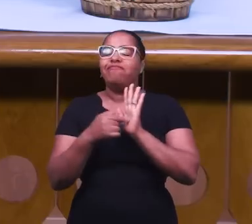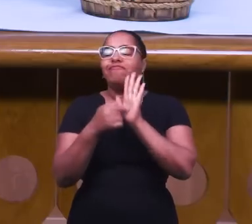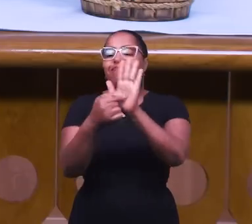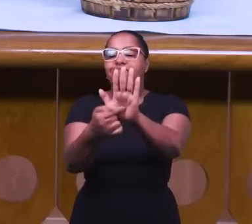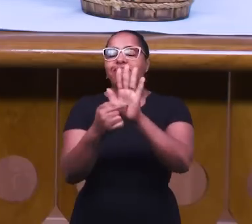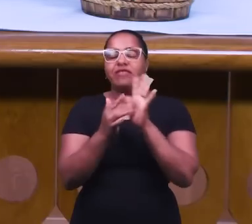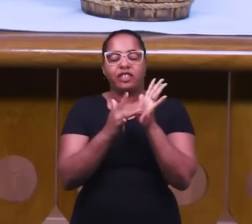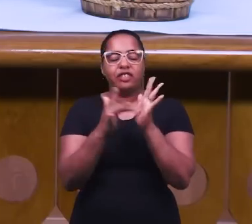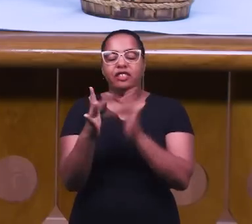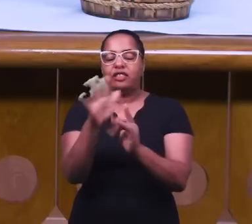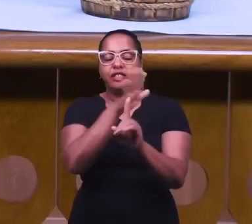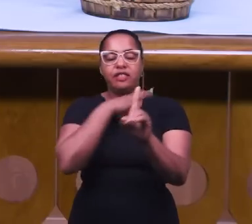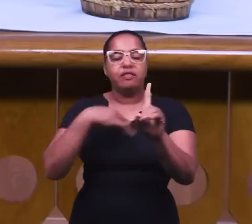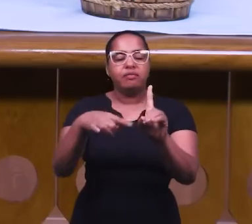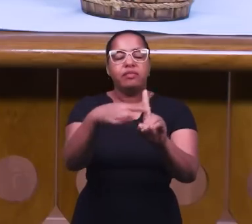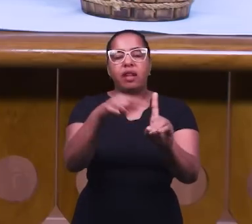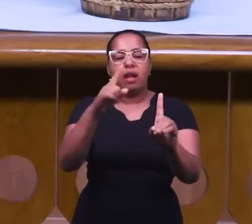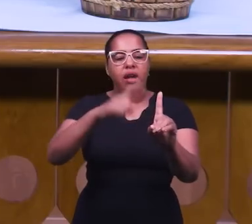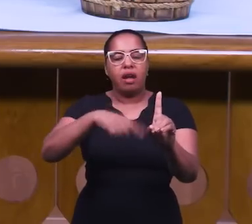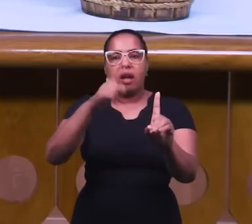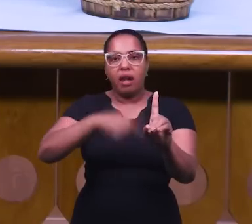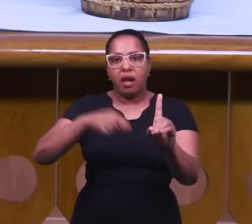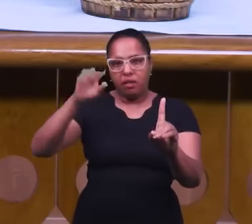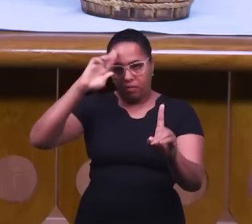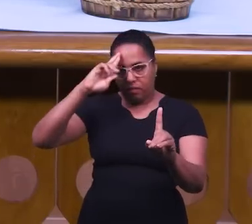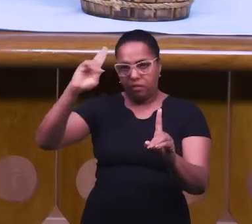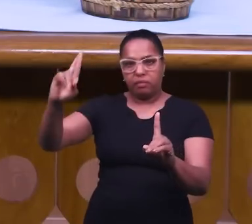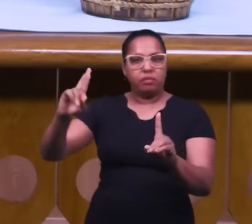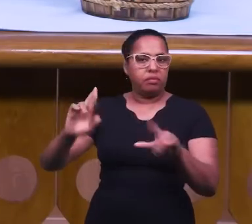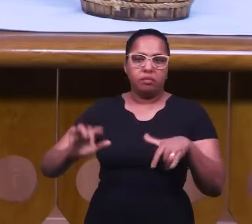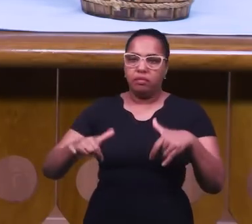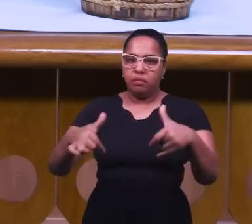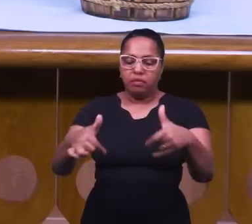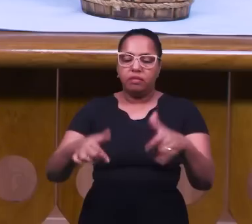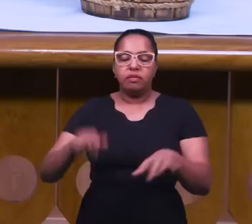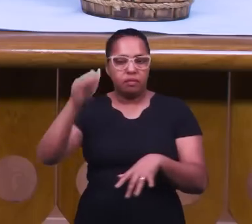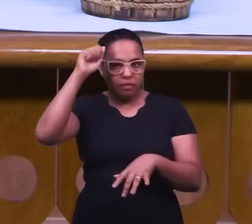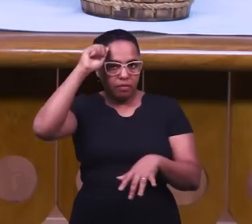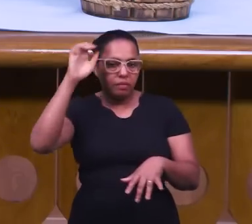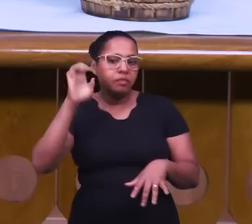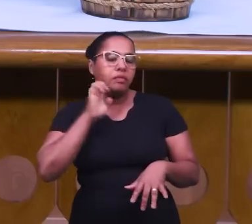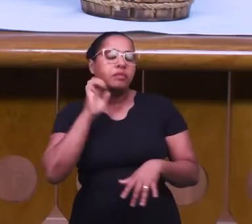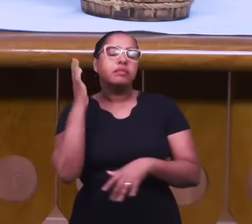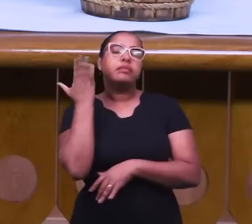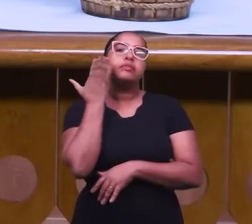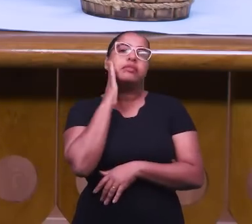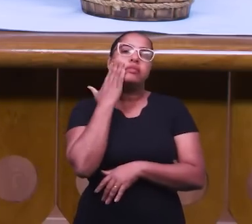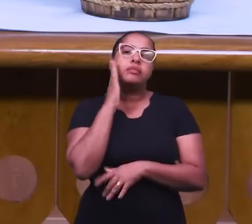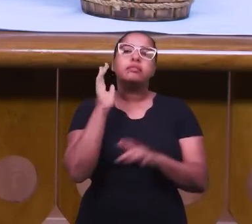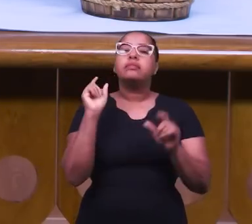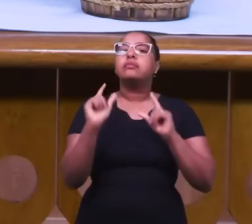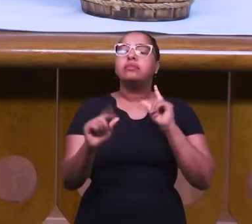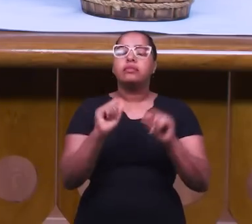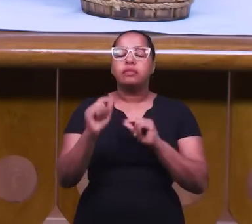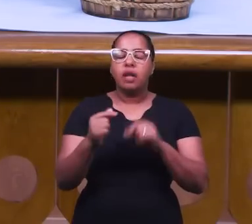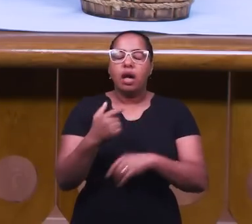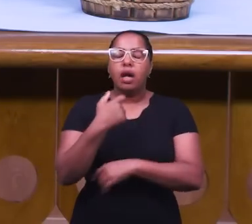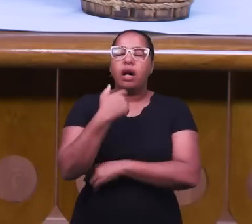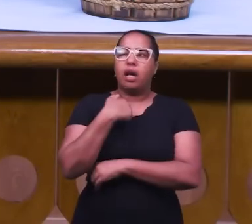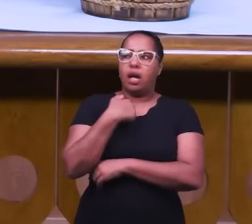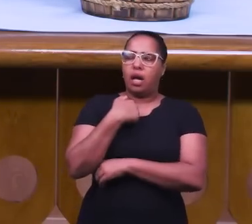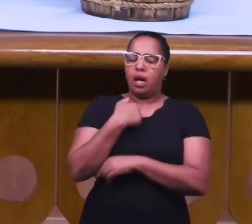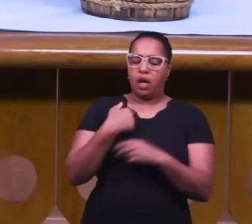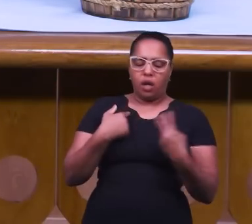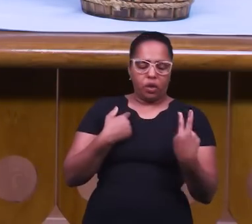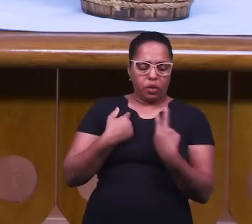cruz do Calvário. Foi exatamente isso que o Senhor Jesus fez. Ali, Adão e Eva entenderam naquele momento que eram eles que